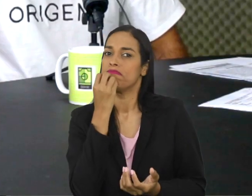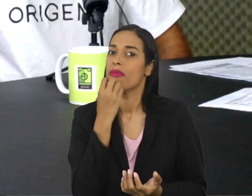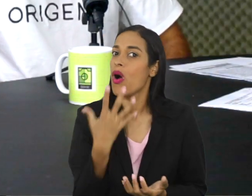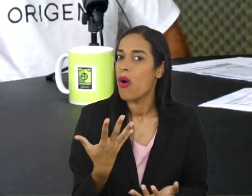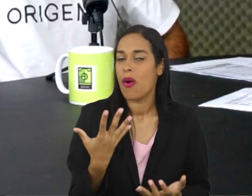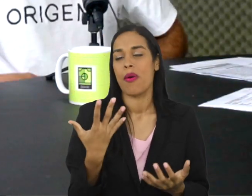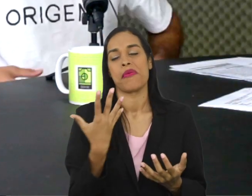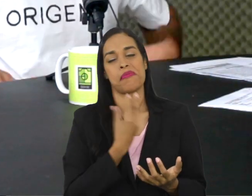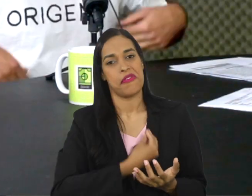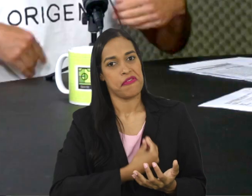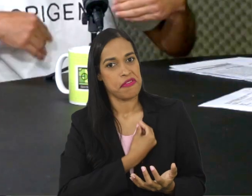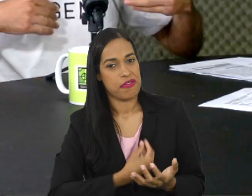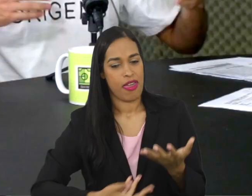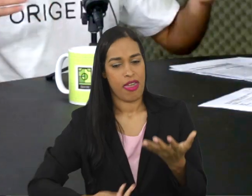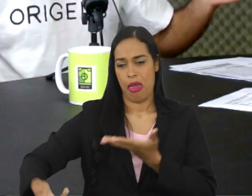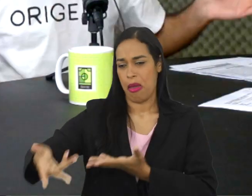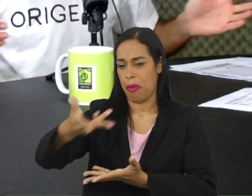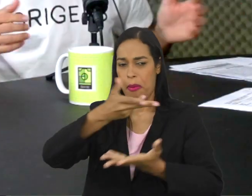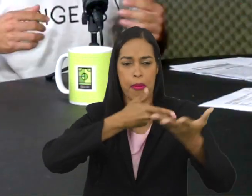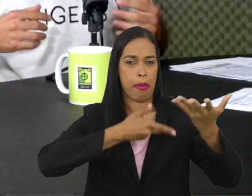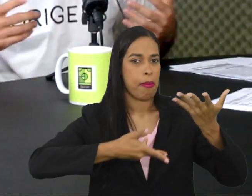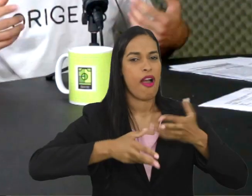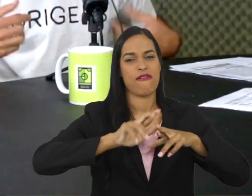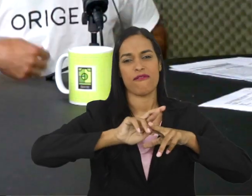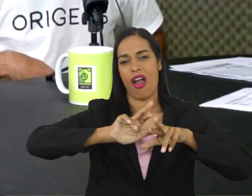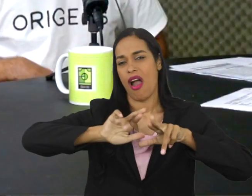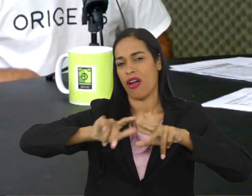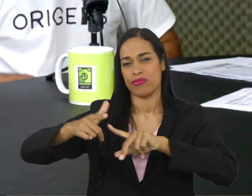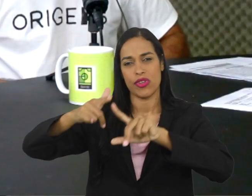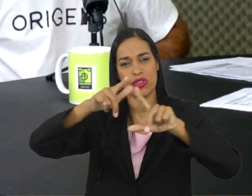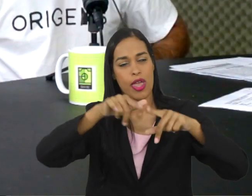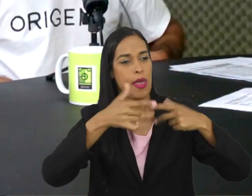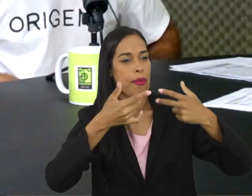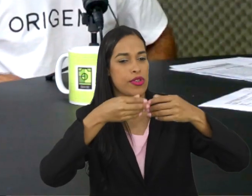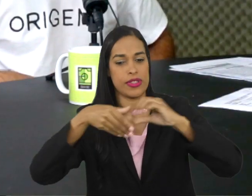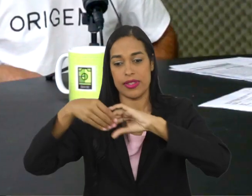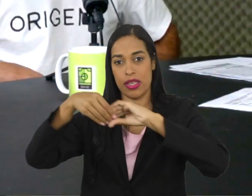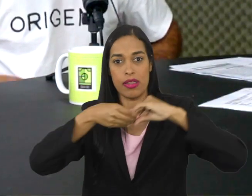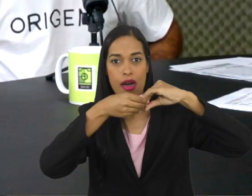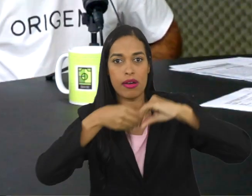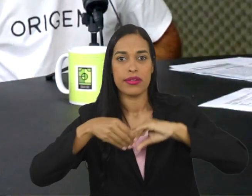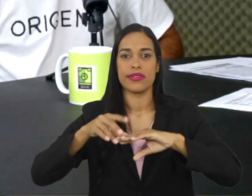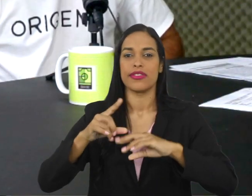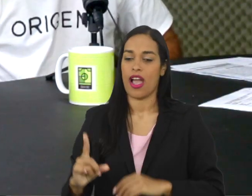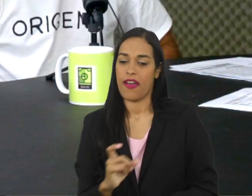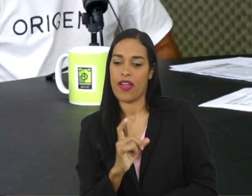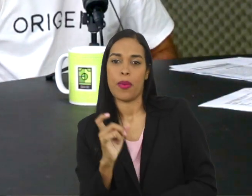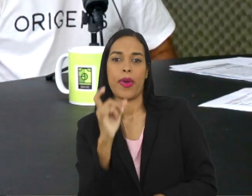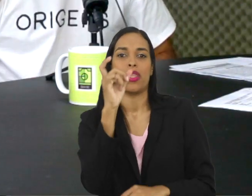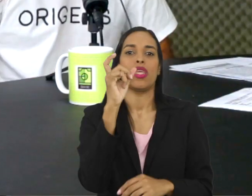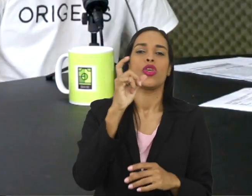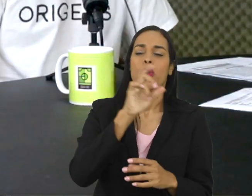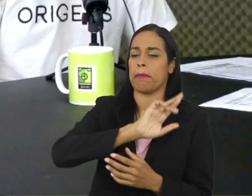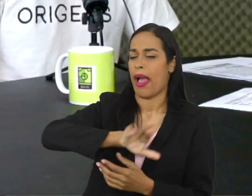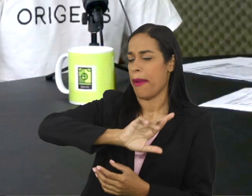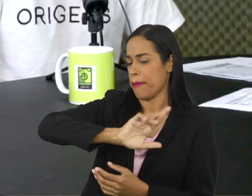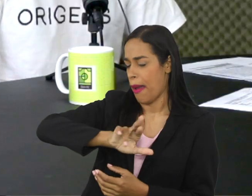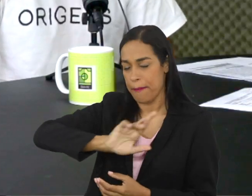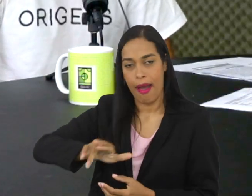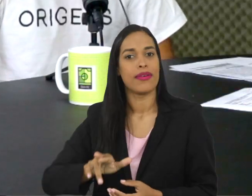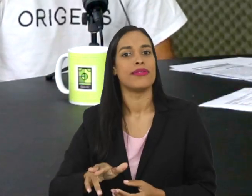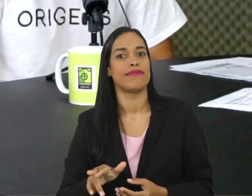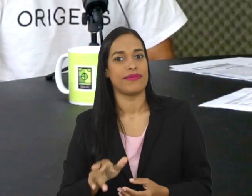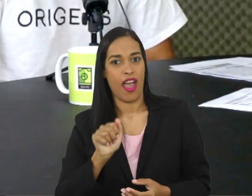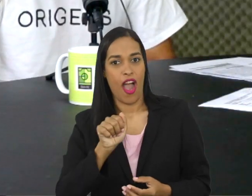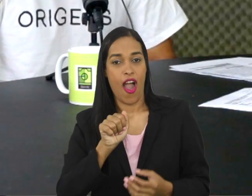se praticar, não só maracatu, mas tantas outras manifestações, como ciranda, afoxé, cavalo marinho, caboclinho, por aí vai. Só